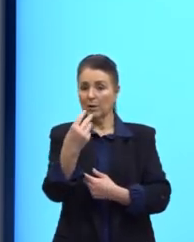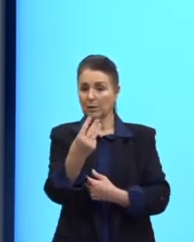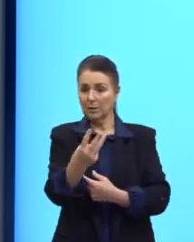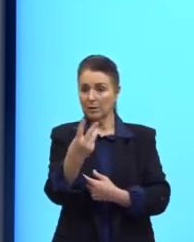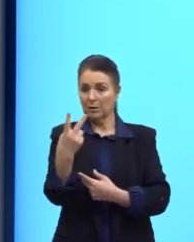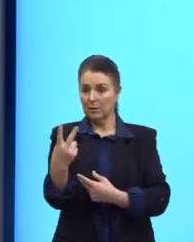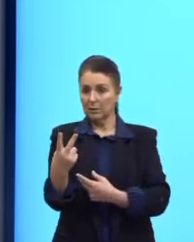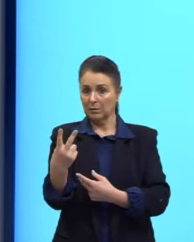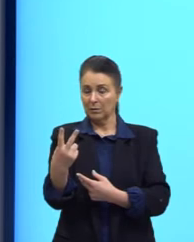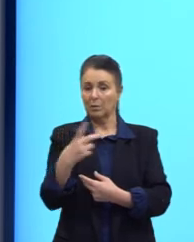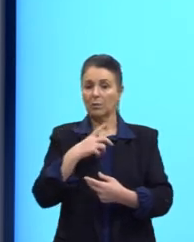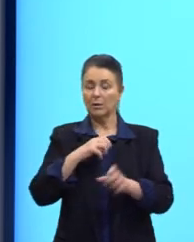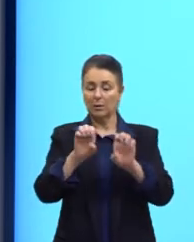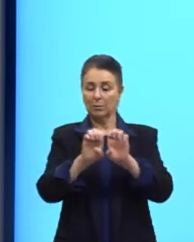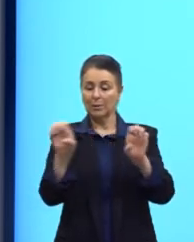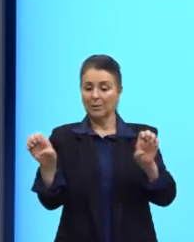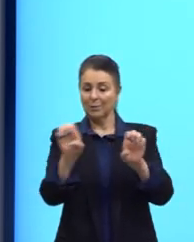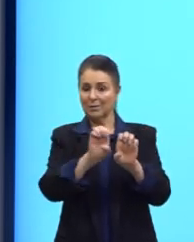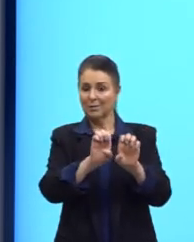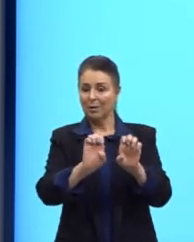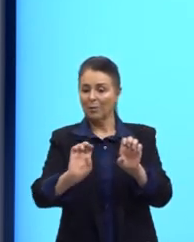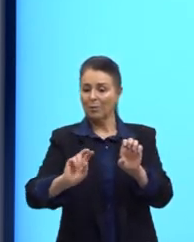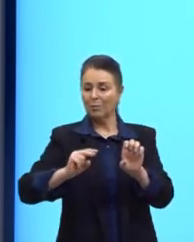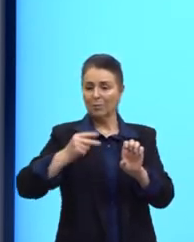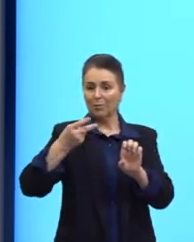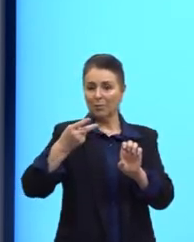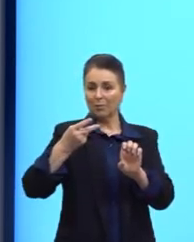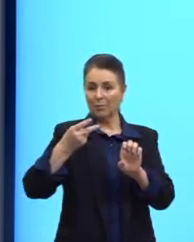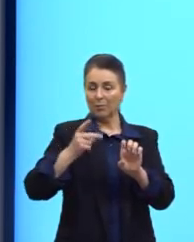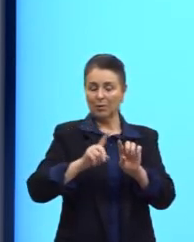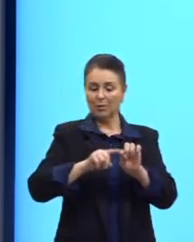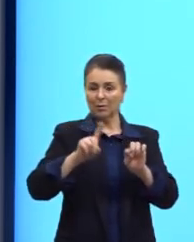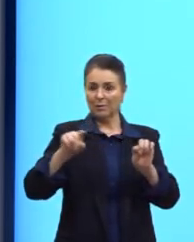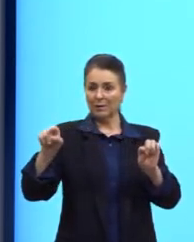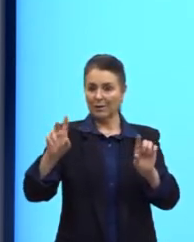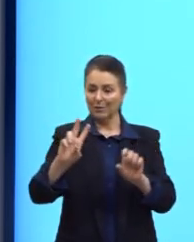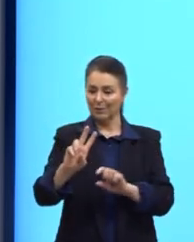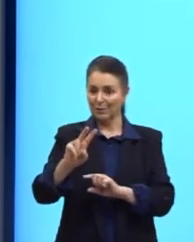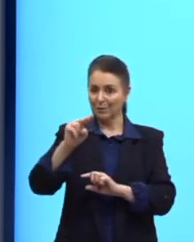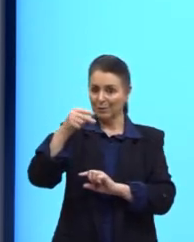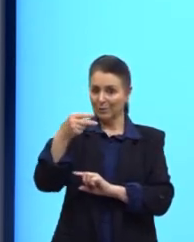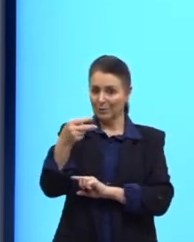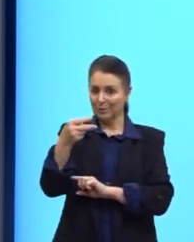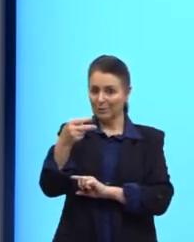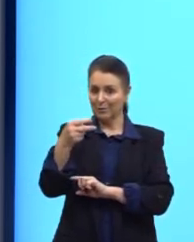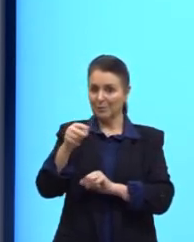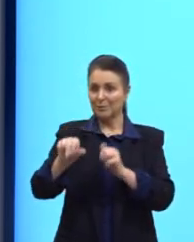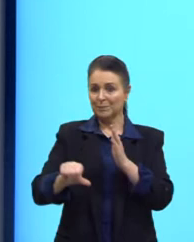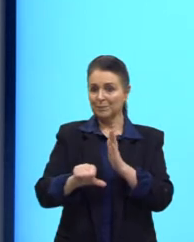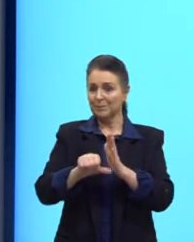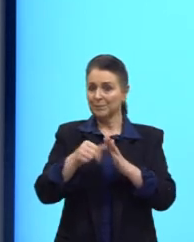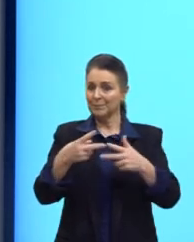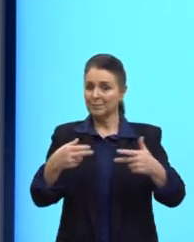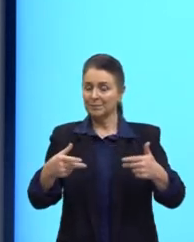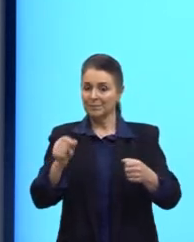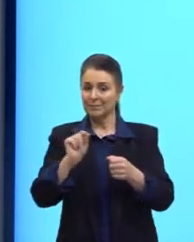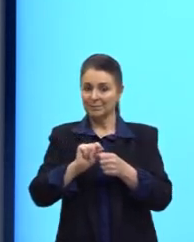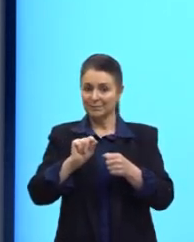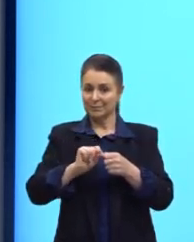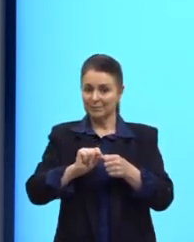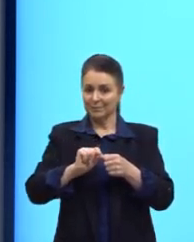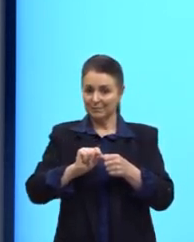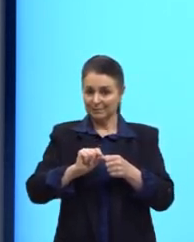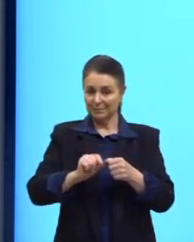exponencial né a variável até presente no expoente primeiro passo que a gente sabe então